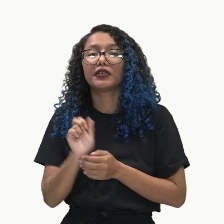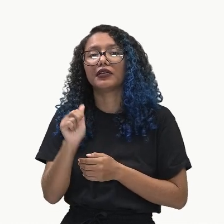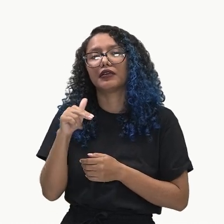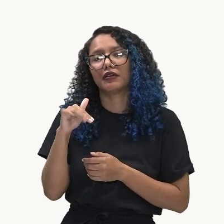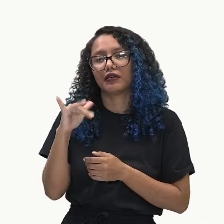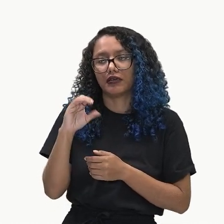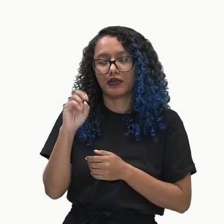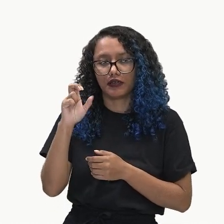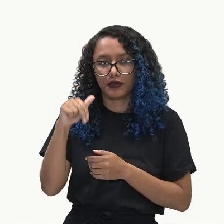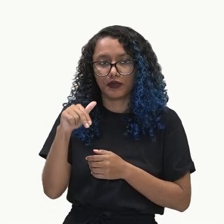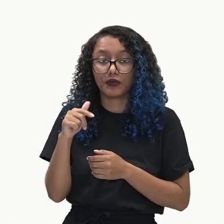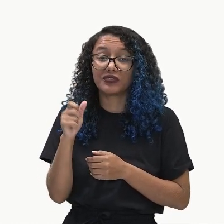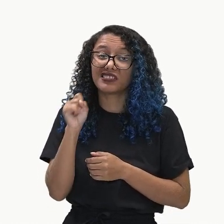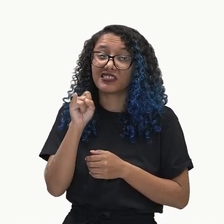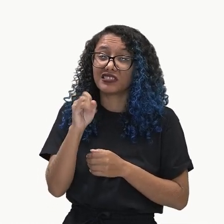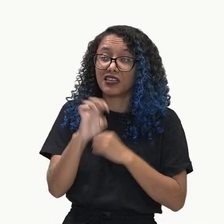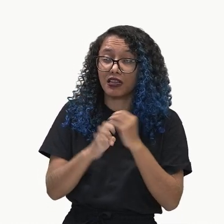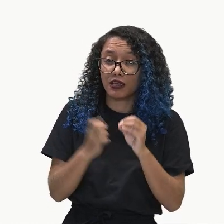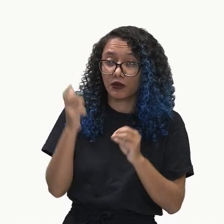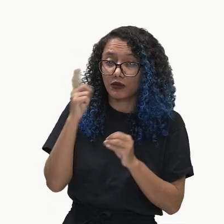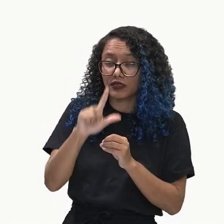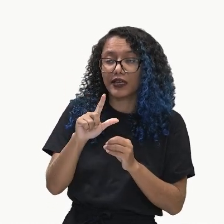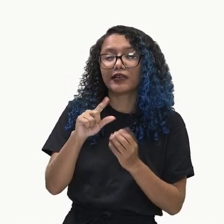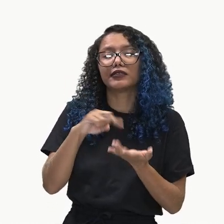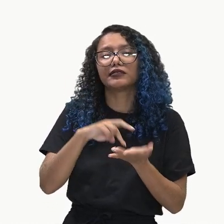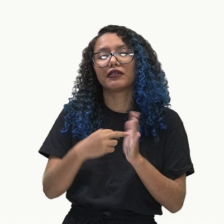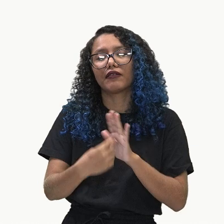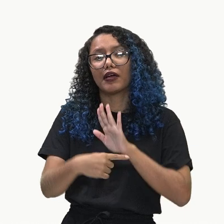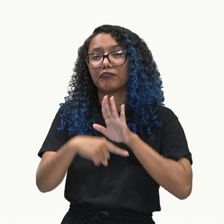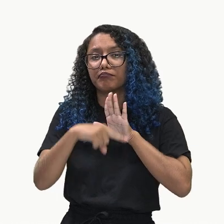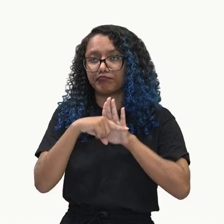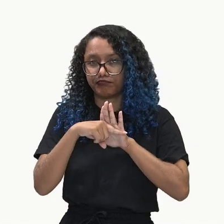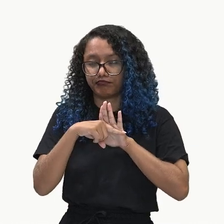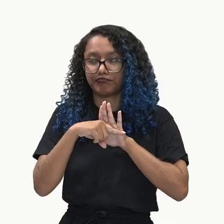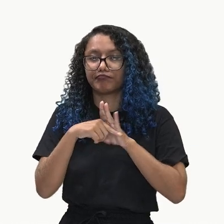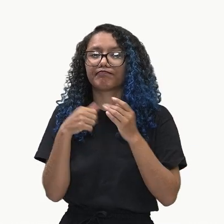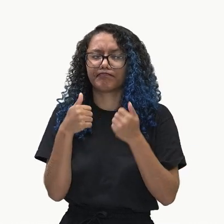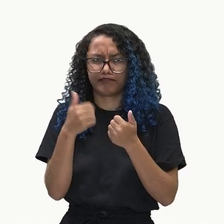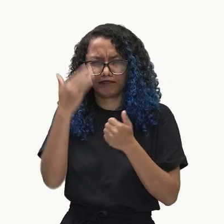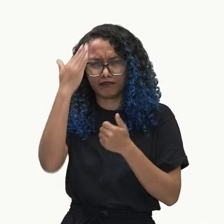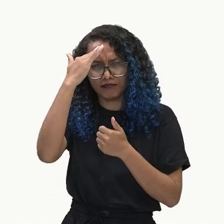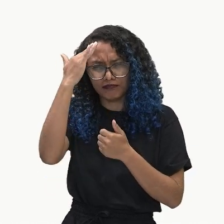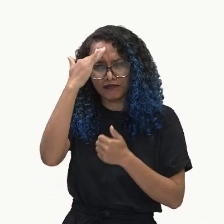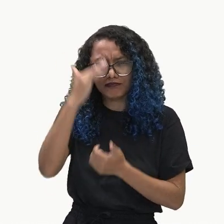elétrons, ele fica negativo. Entendido?